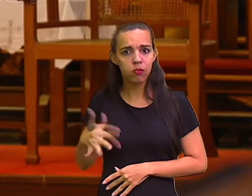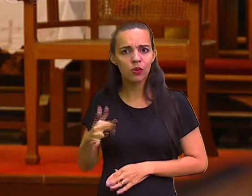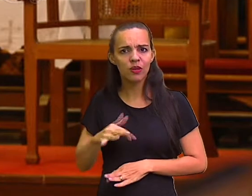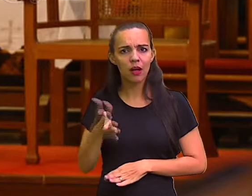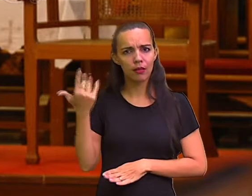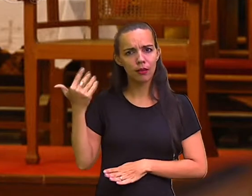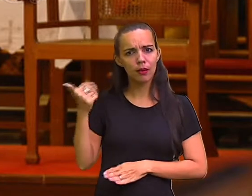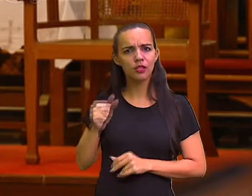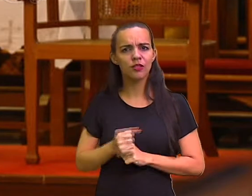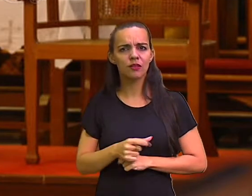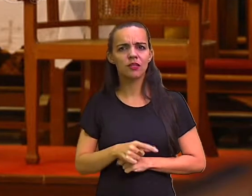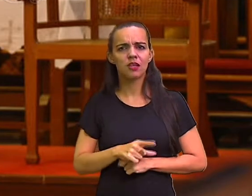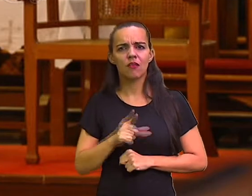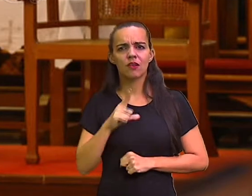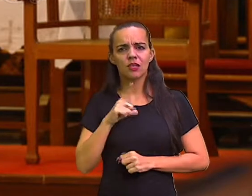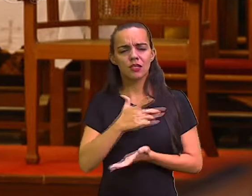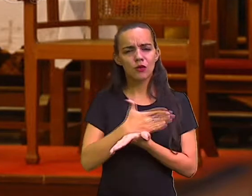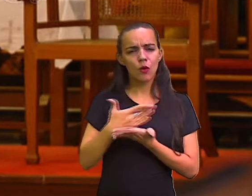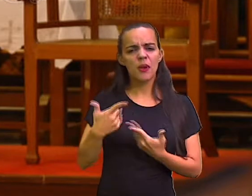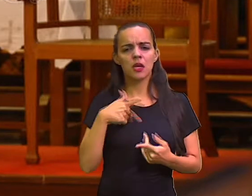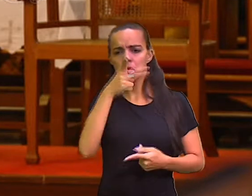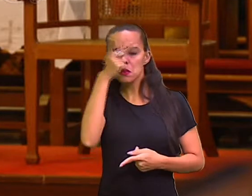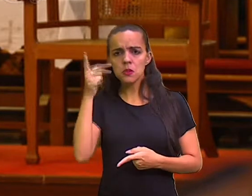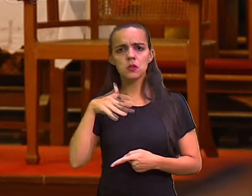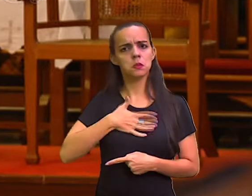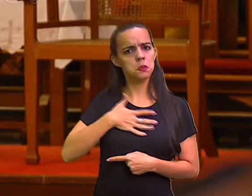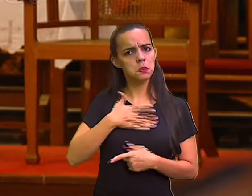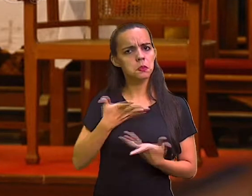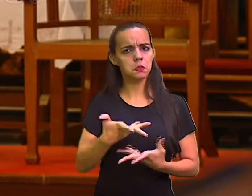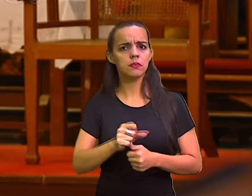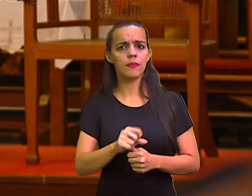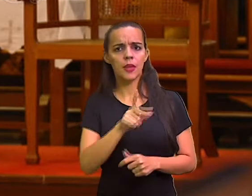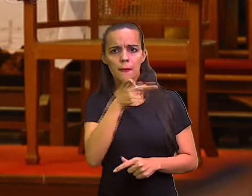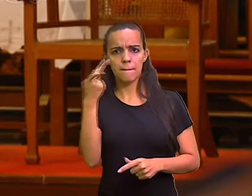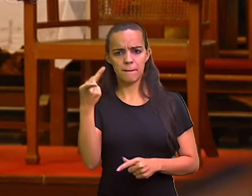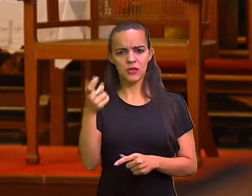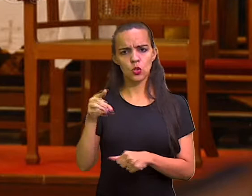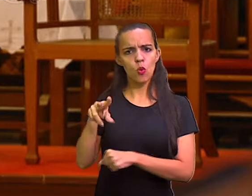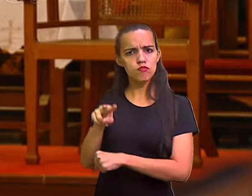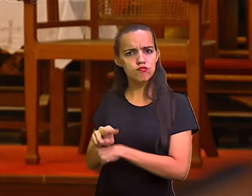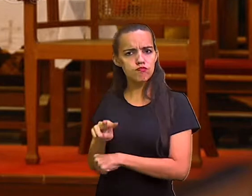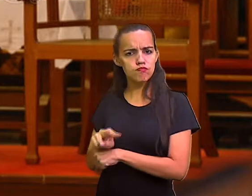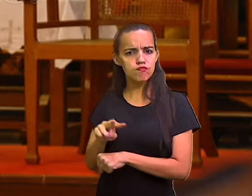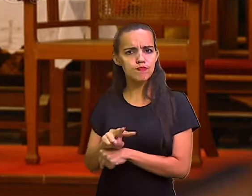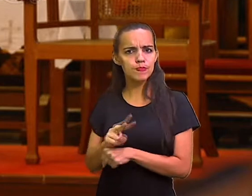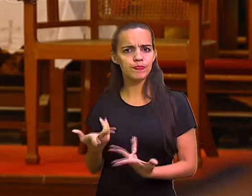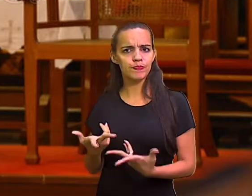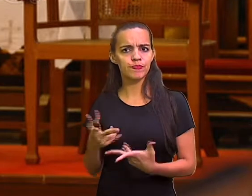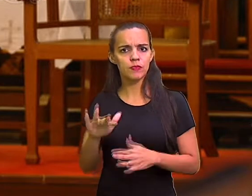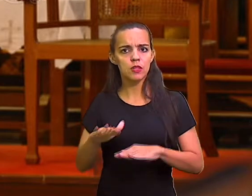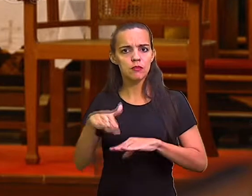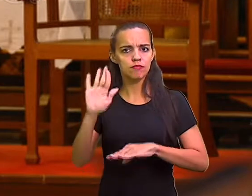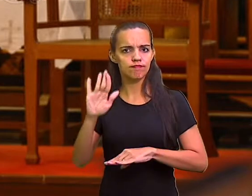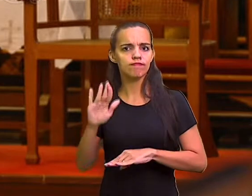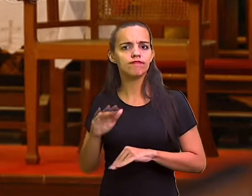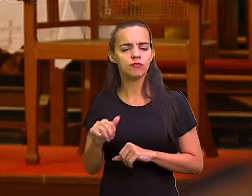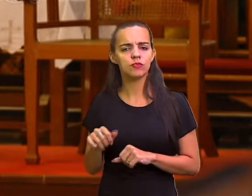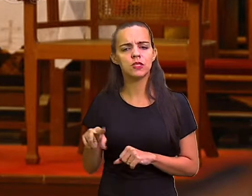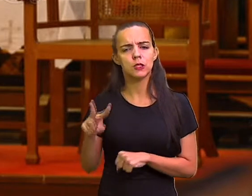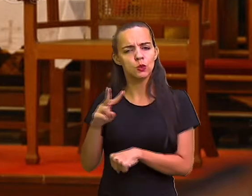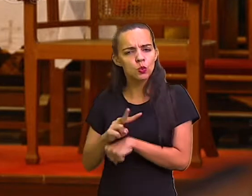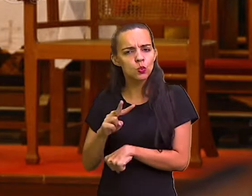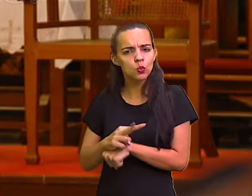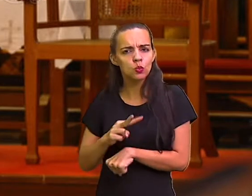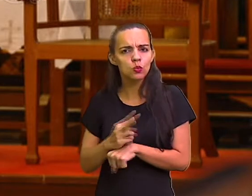eram altamente cobiçadas, não só para preservar e tornar a carne mais